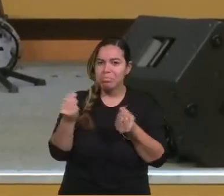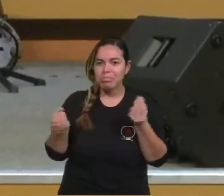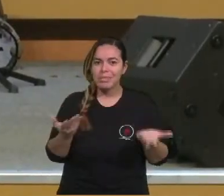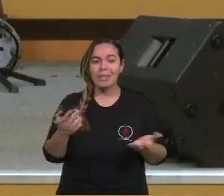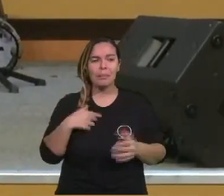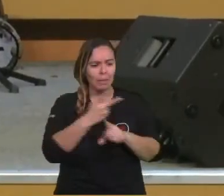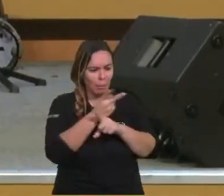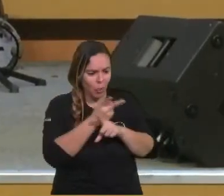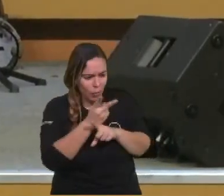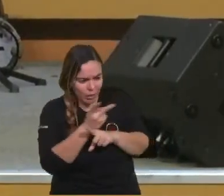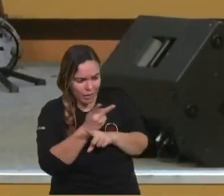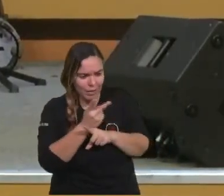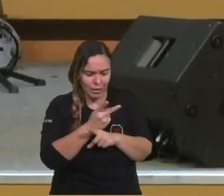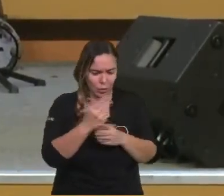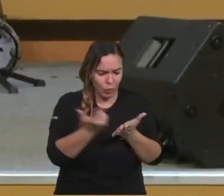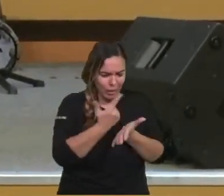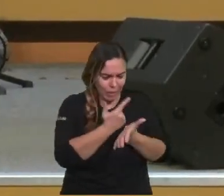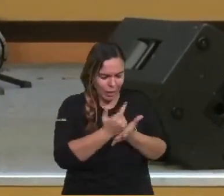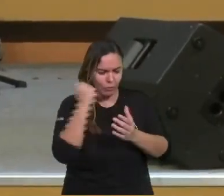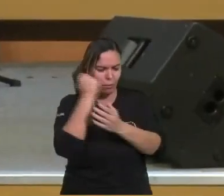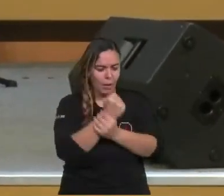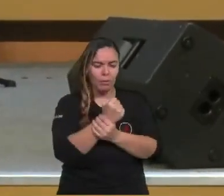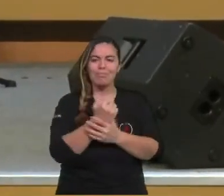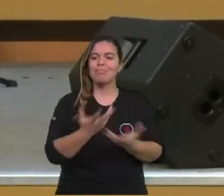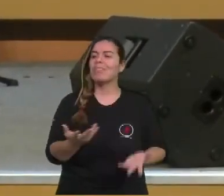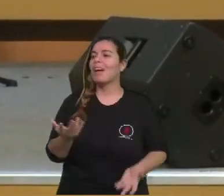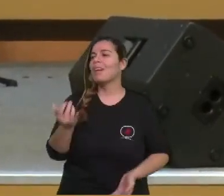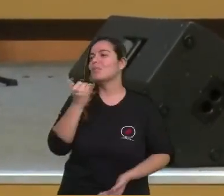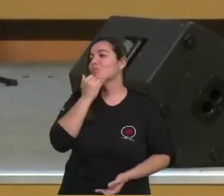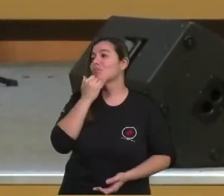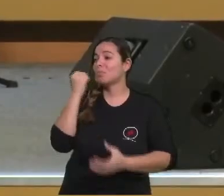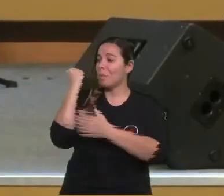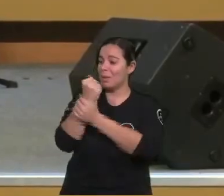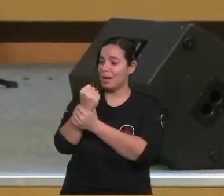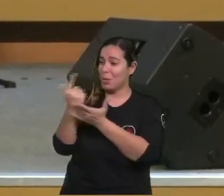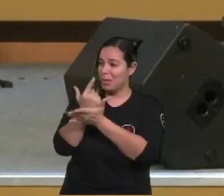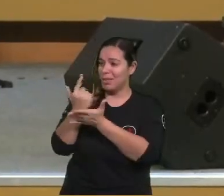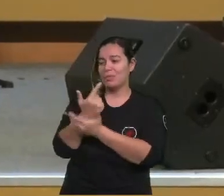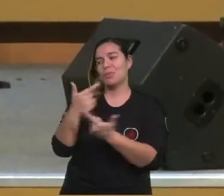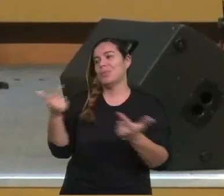procurando há 5 minutos. Eu falei, é, rapaz, me enganei, não tem Abraão, não, é...